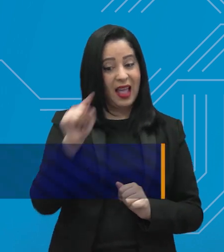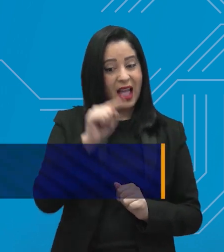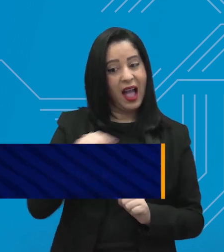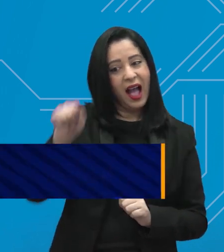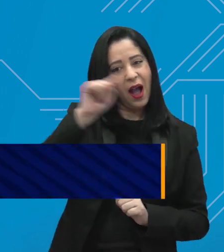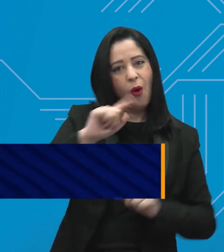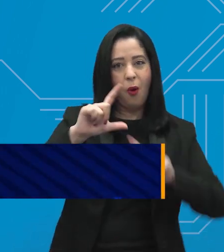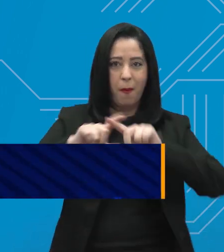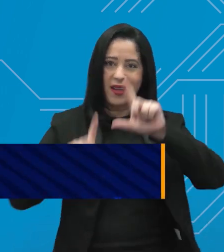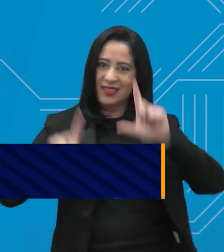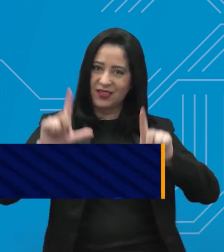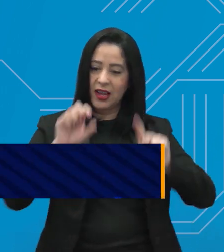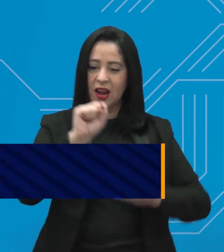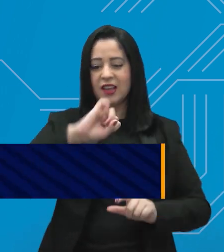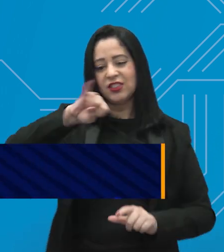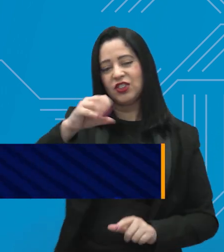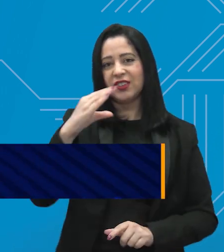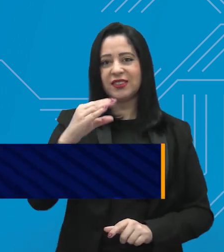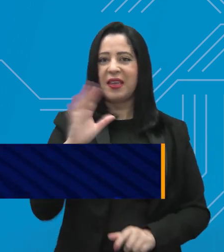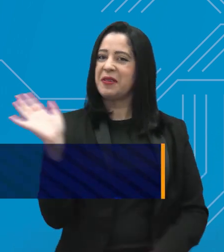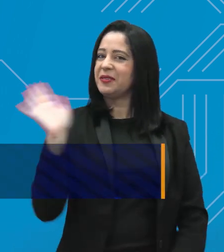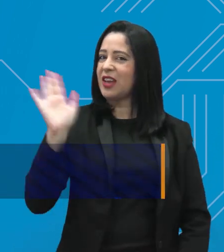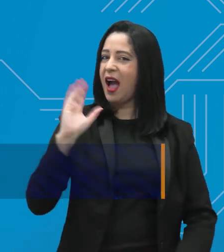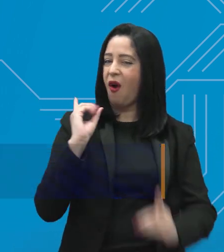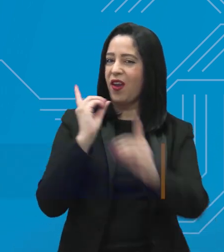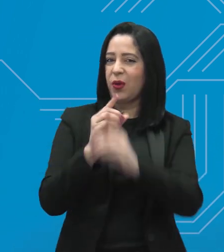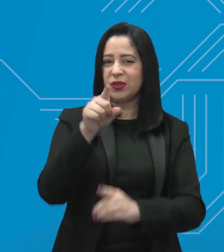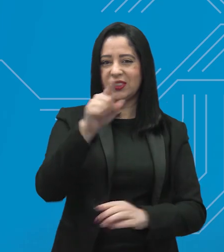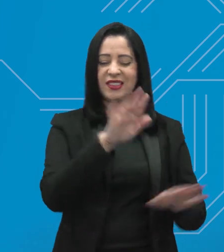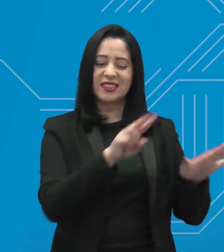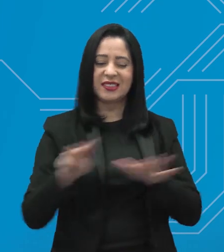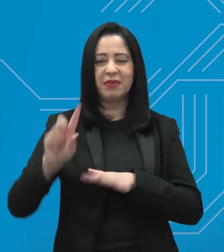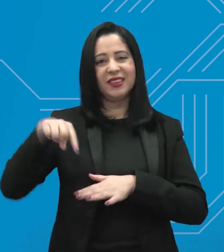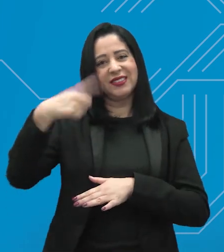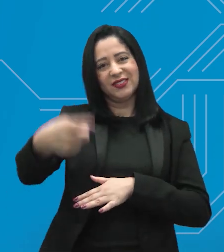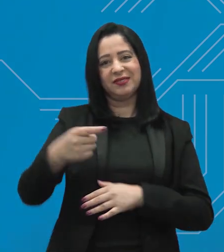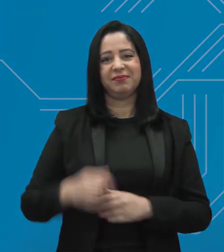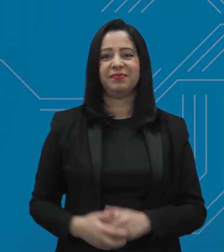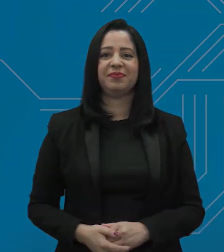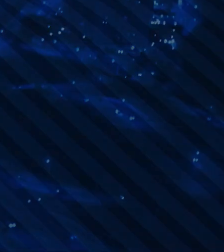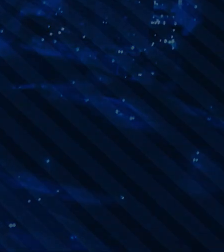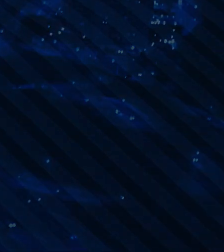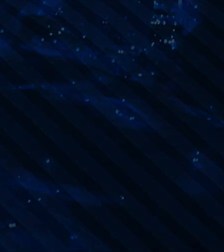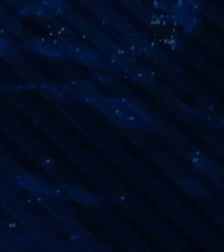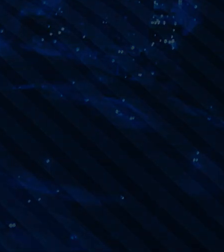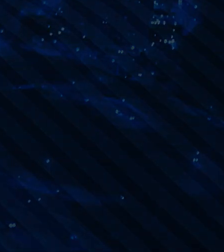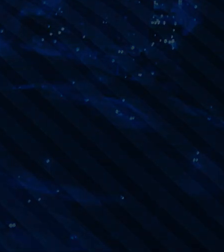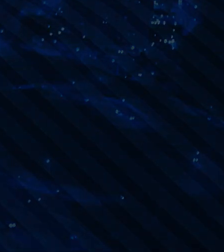endereço, @TV Câmara SJC. Até semana que vem. Tchau, tchau!